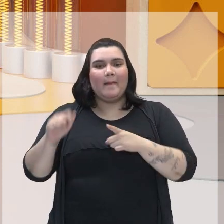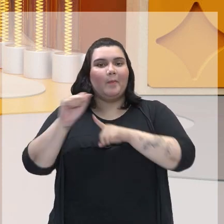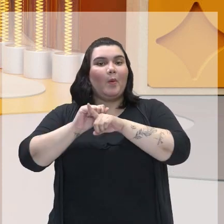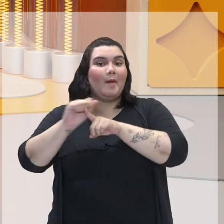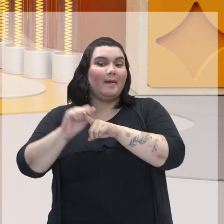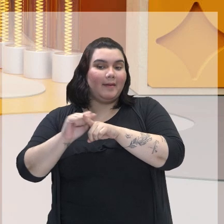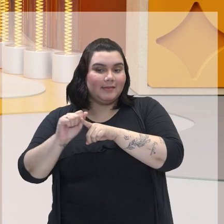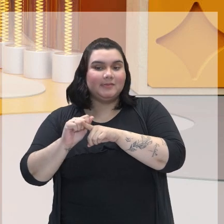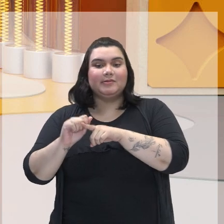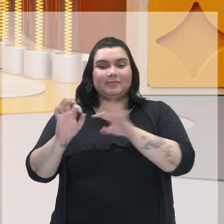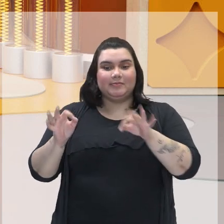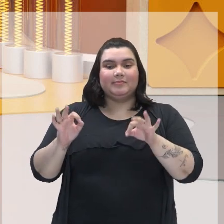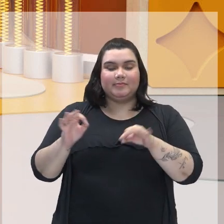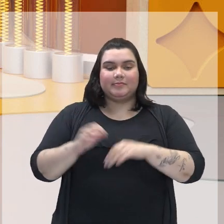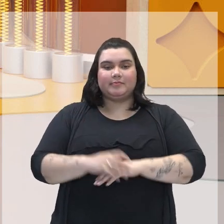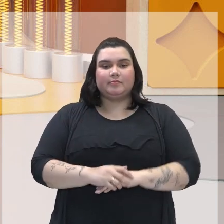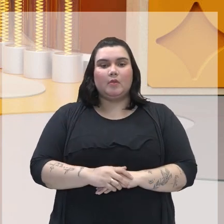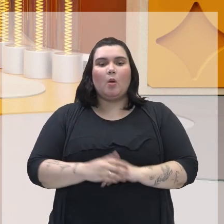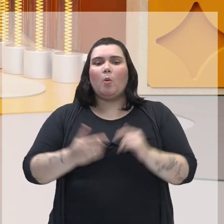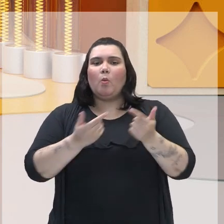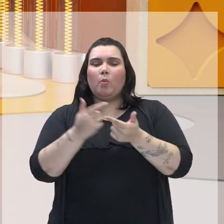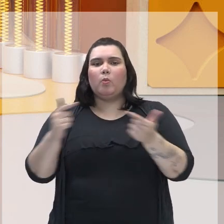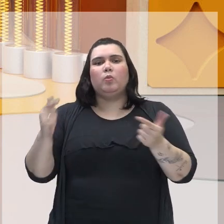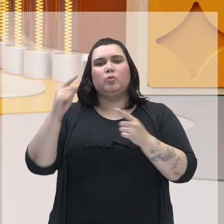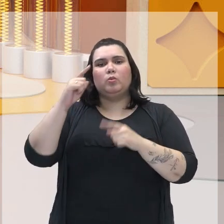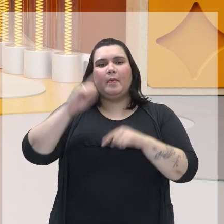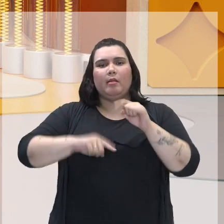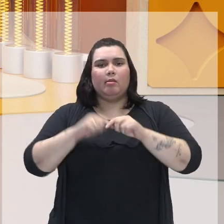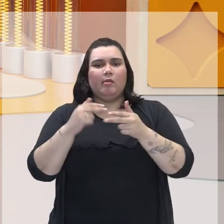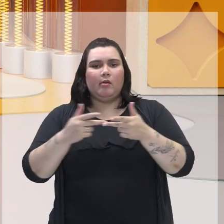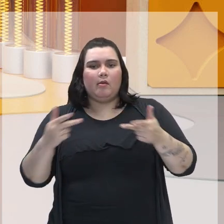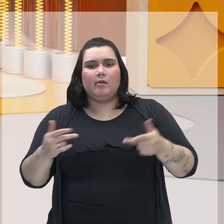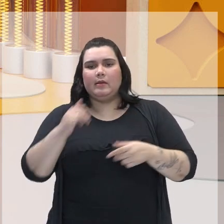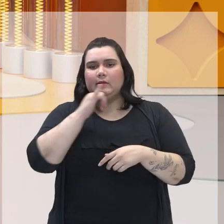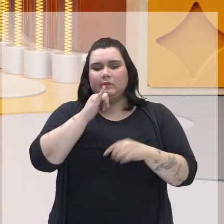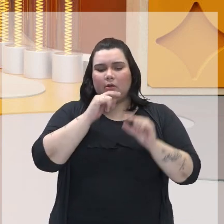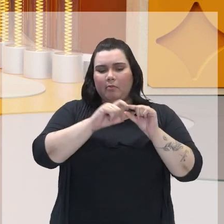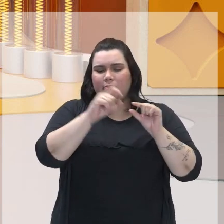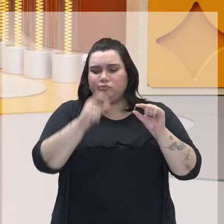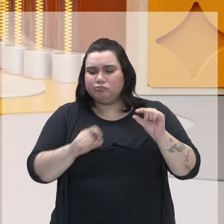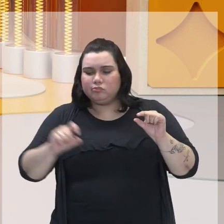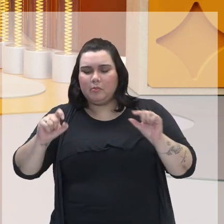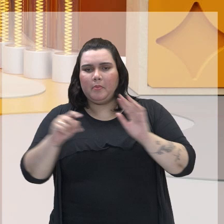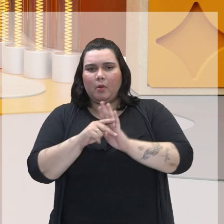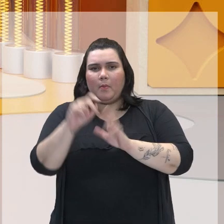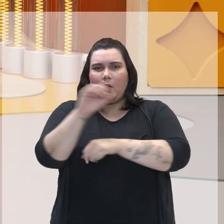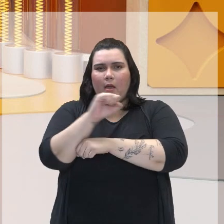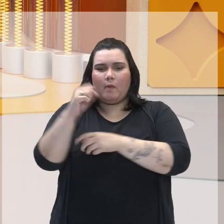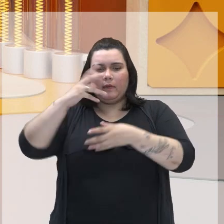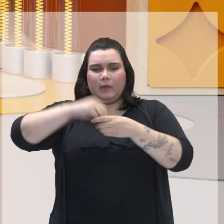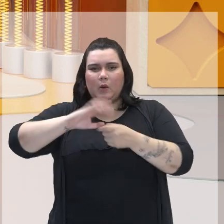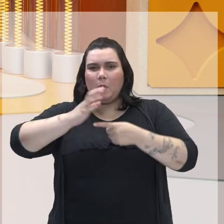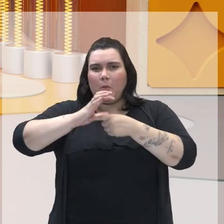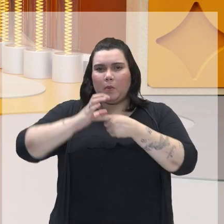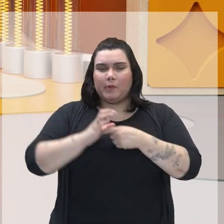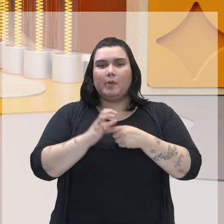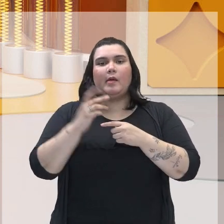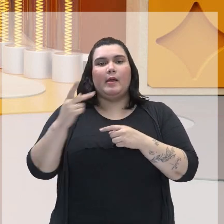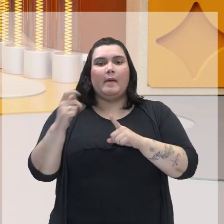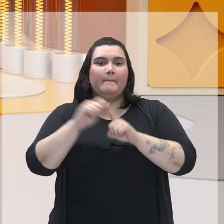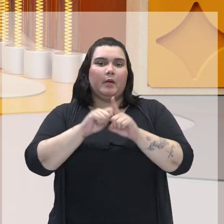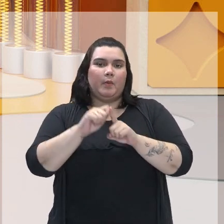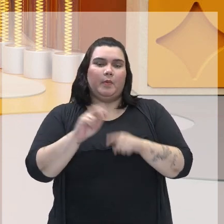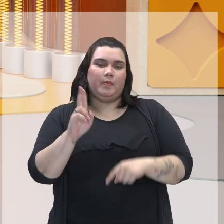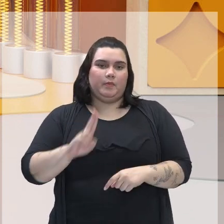também, além dos pneus, outras partes do carro, como mangueiras específicas, também são produzidas a partir da borracha.